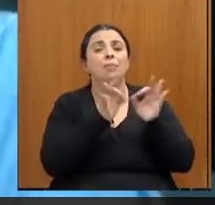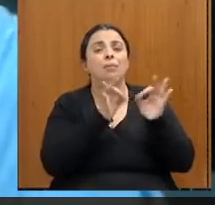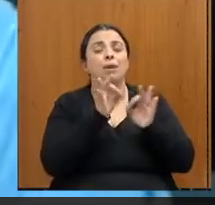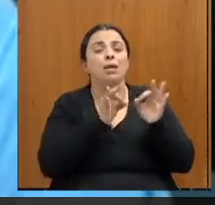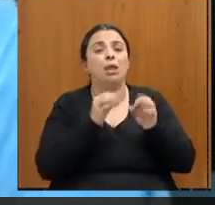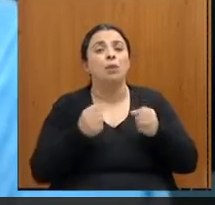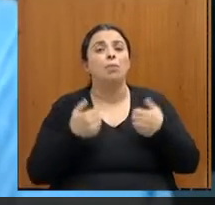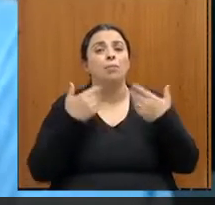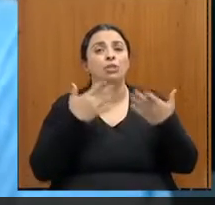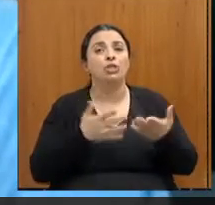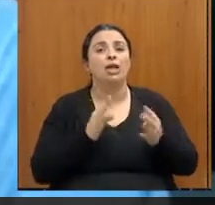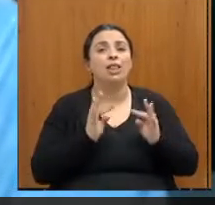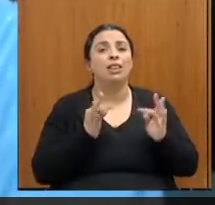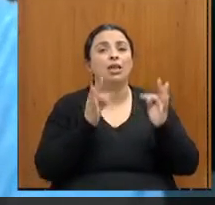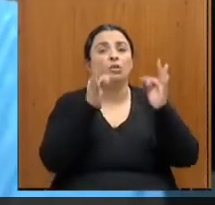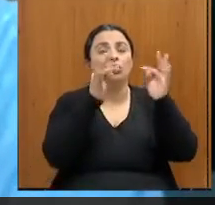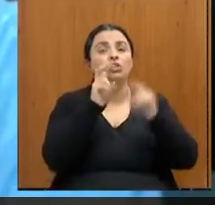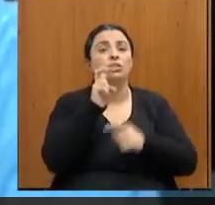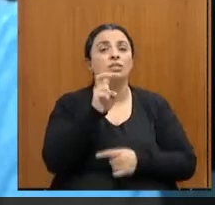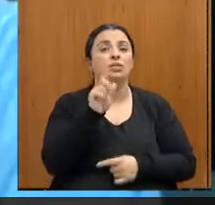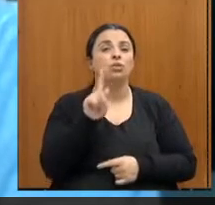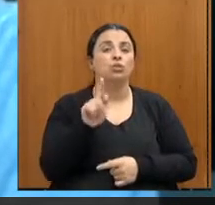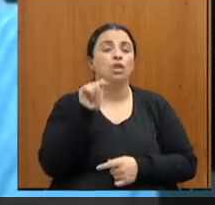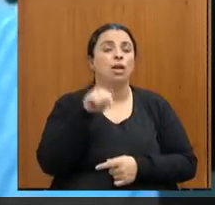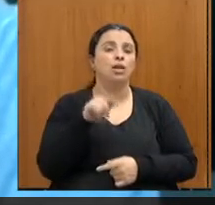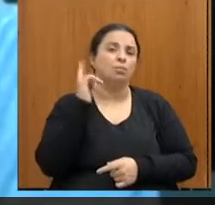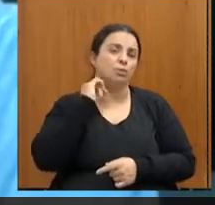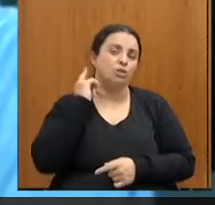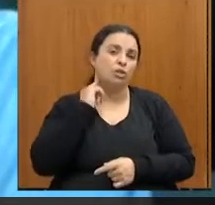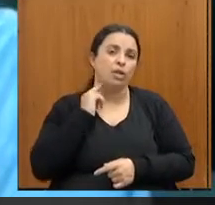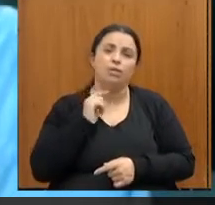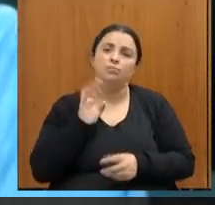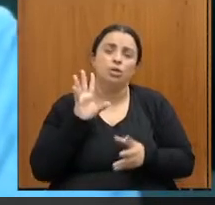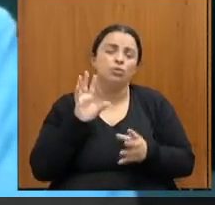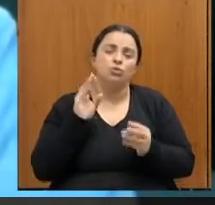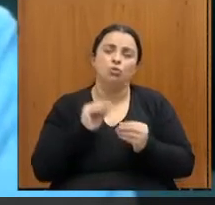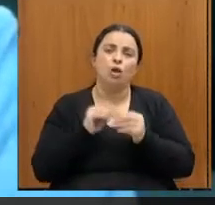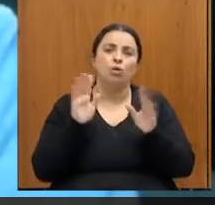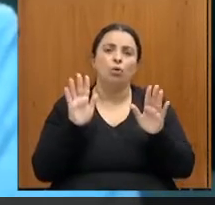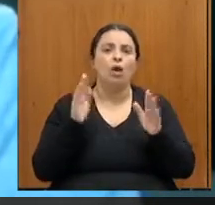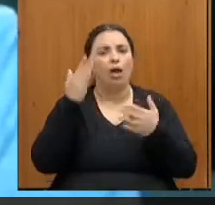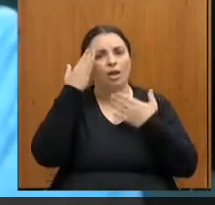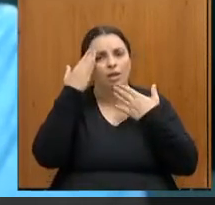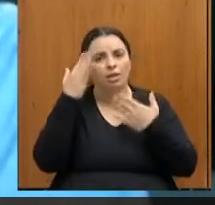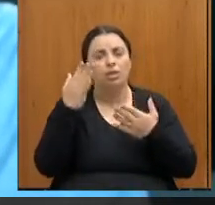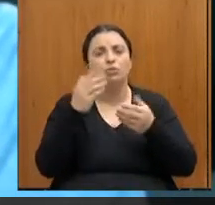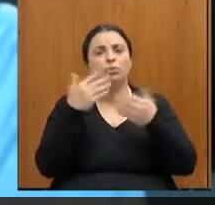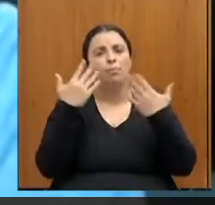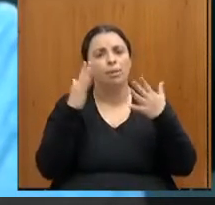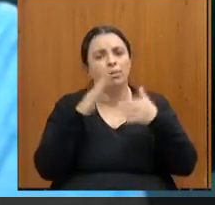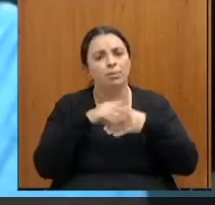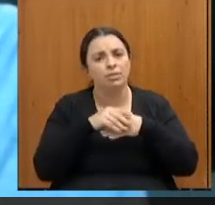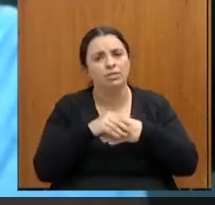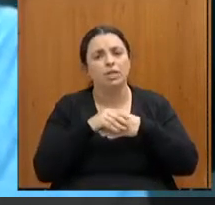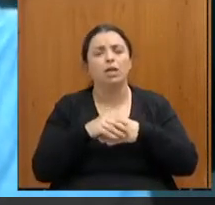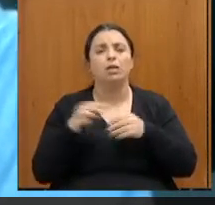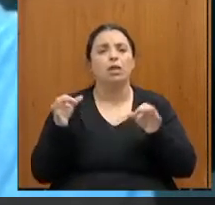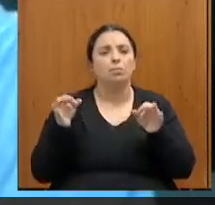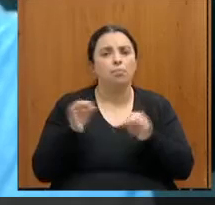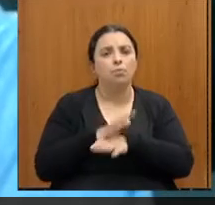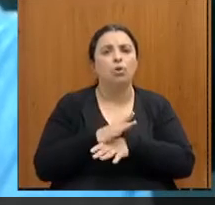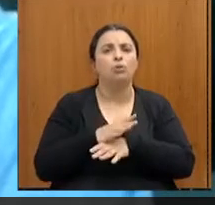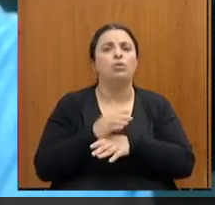tecnologia 5g no estado de Minas Gerais no mais peço parabenizando e me colocando à disposição dos